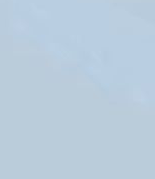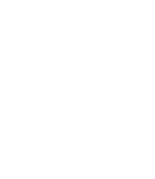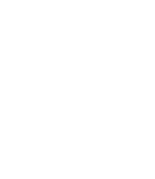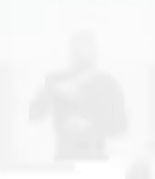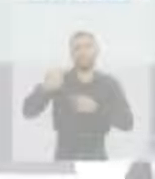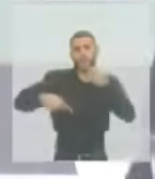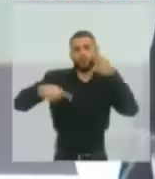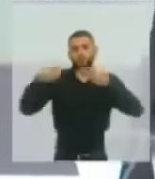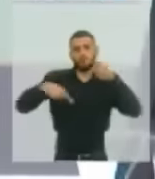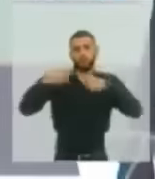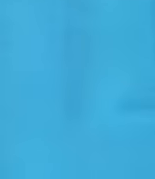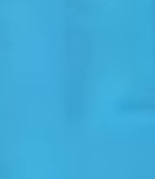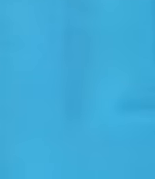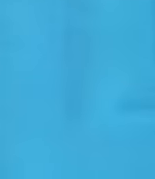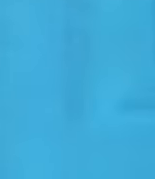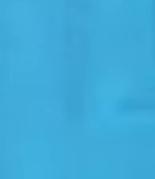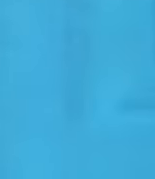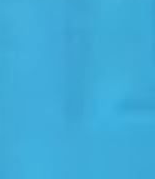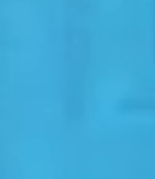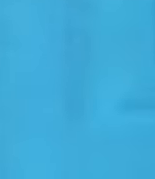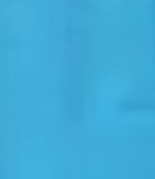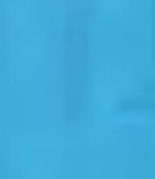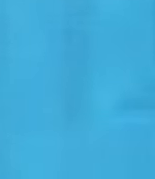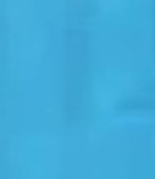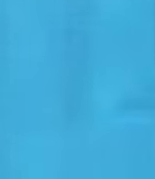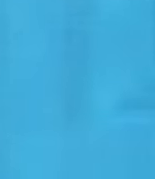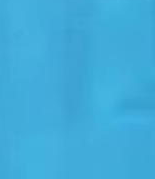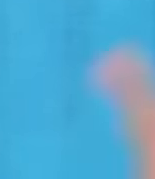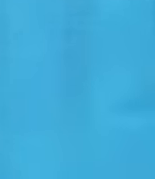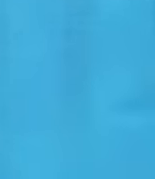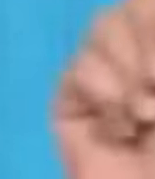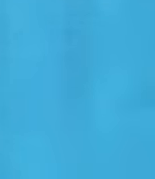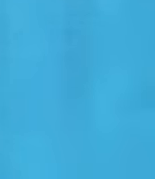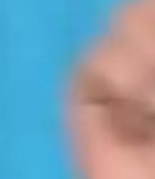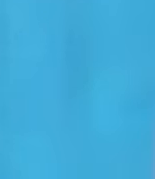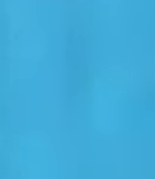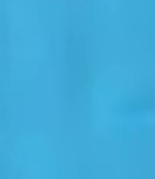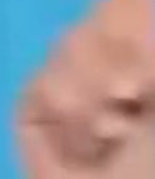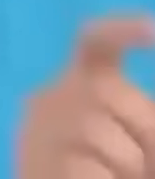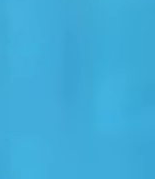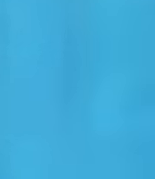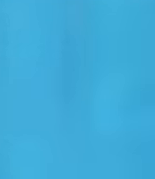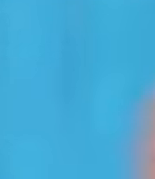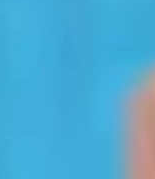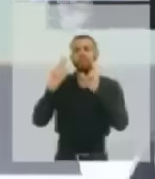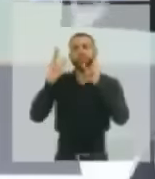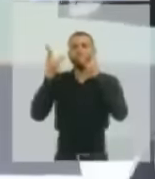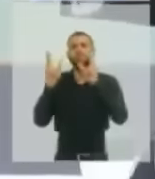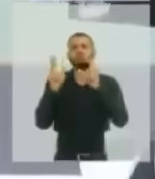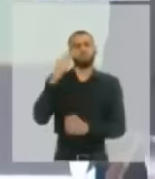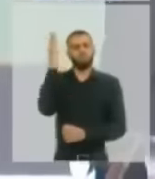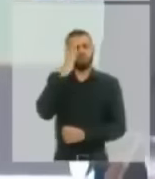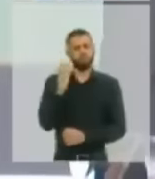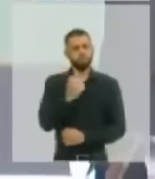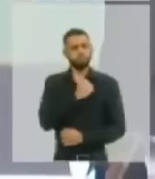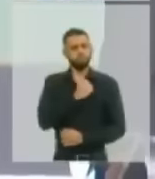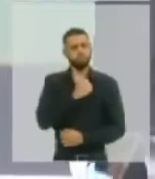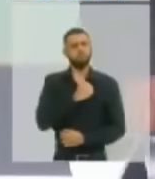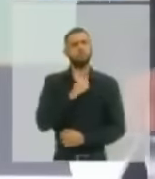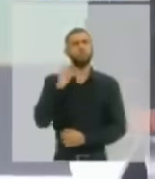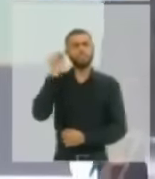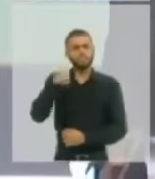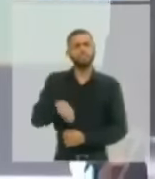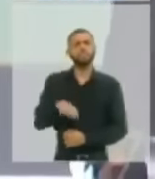sou sortudo amiguinhos os senhores estão fazendo uma batidinha agora jogando o volume 1 kaká bola outro corta nós